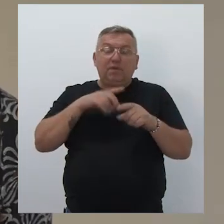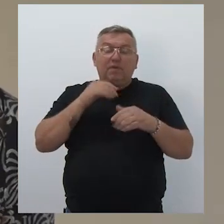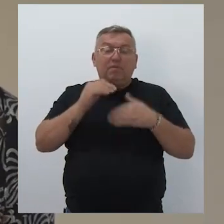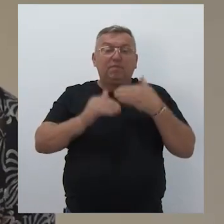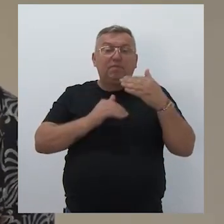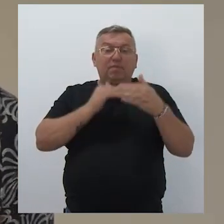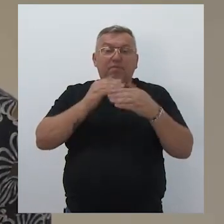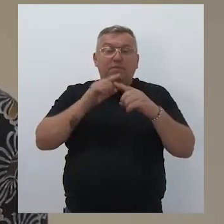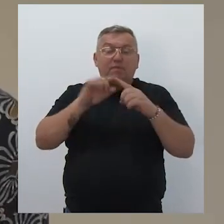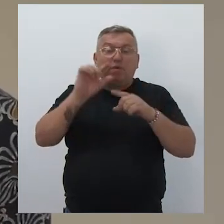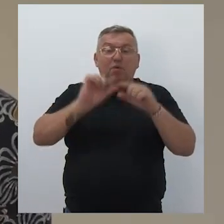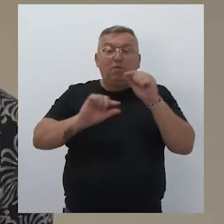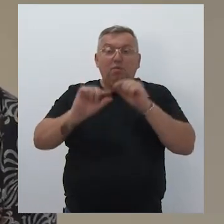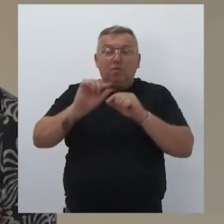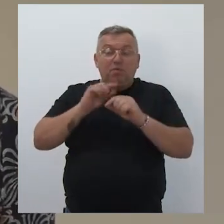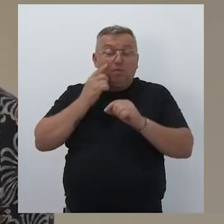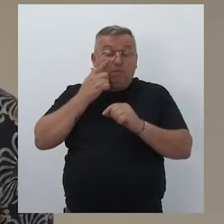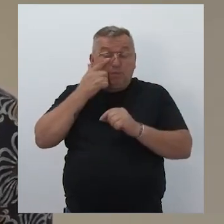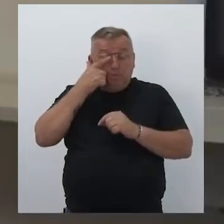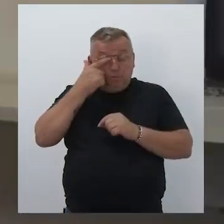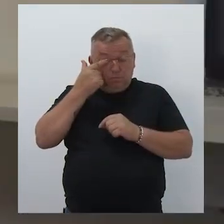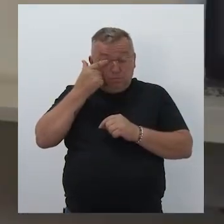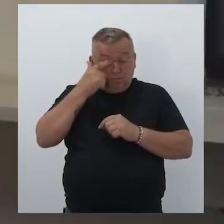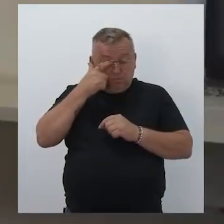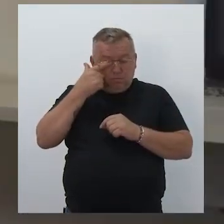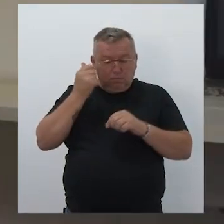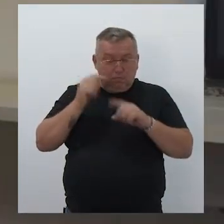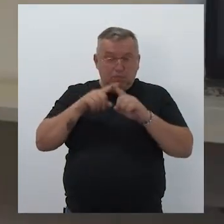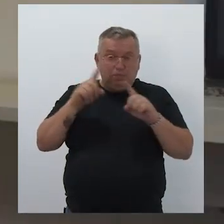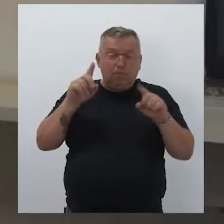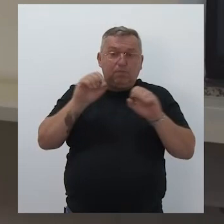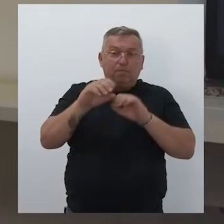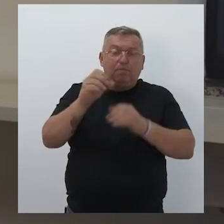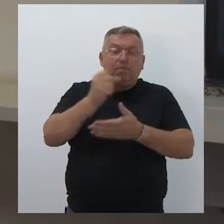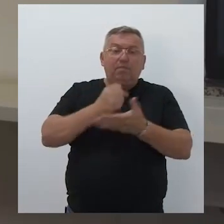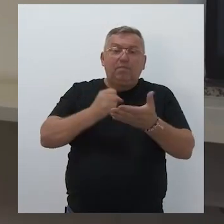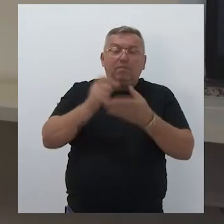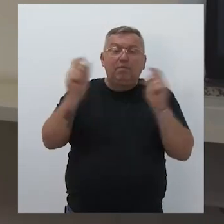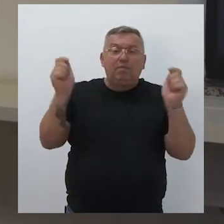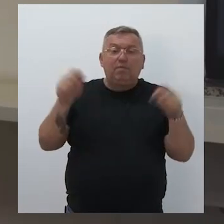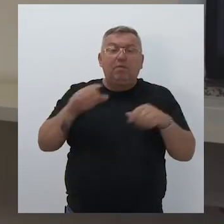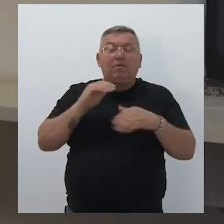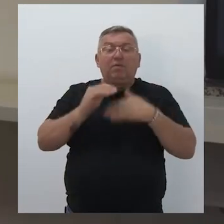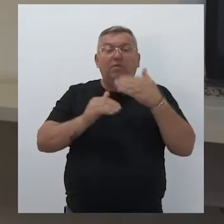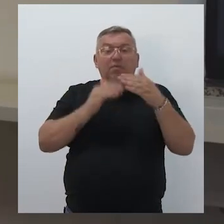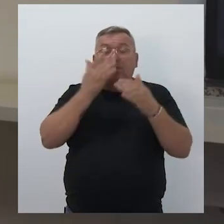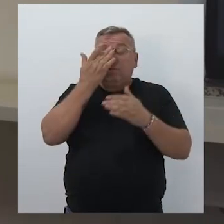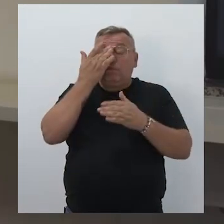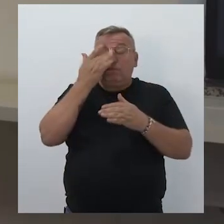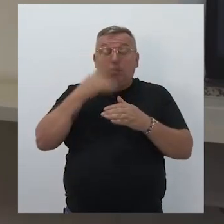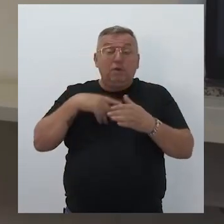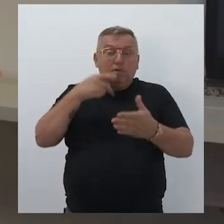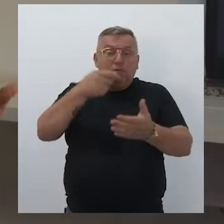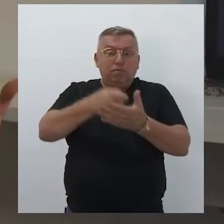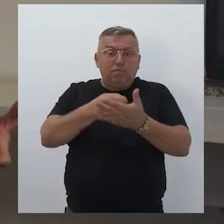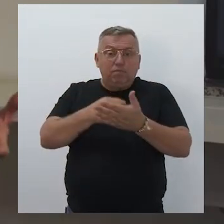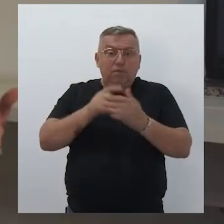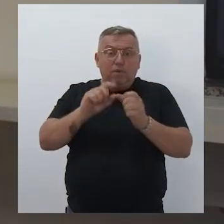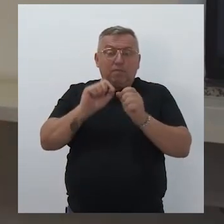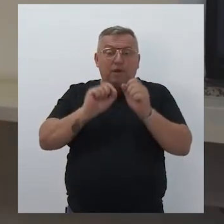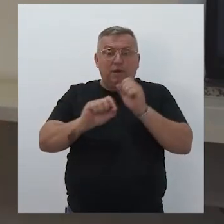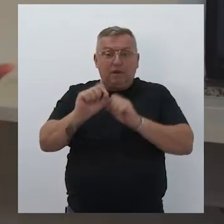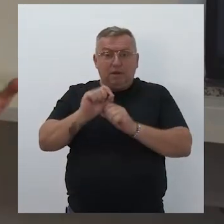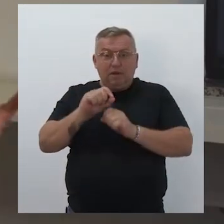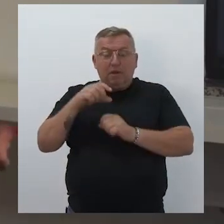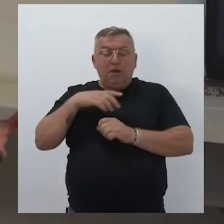desenvolvida gradualmente ao longo da educação básica, para que eles possam desenvolver também essa determinação para